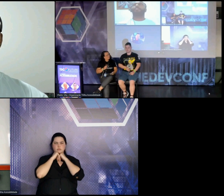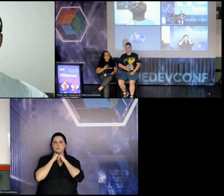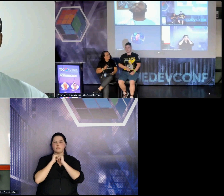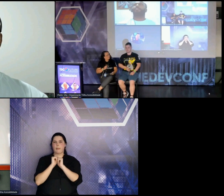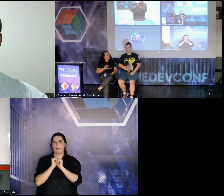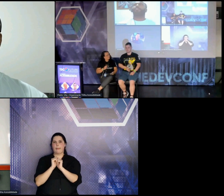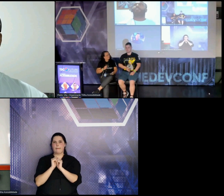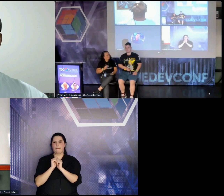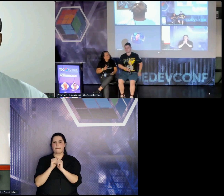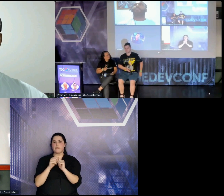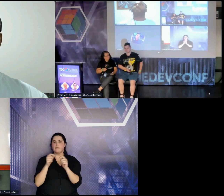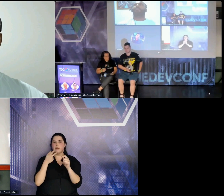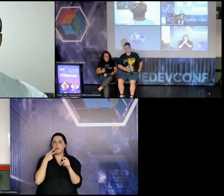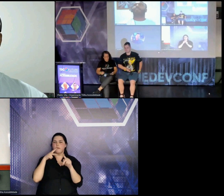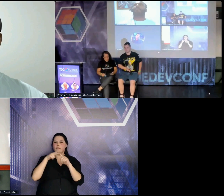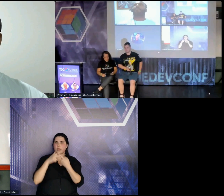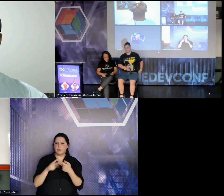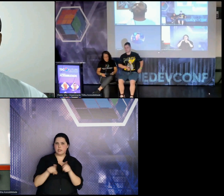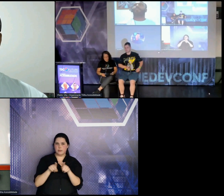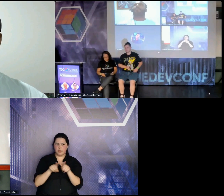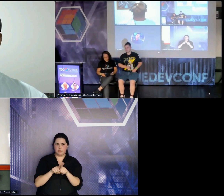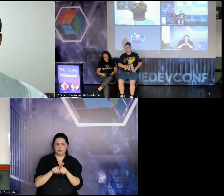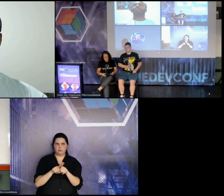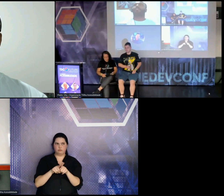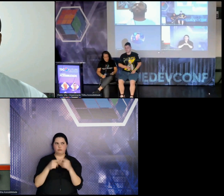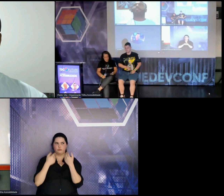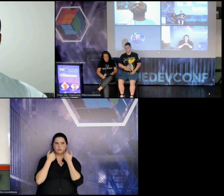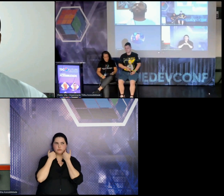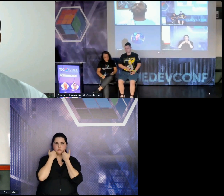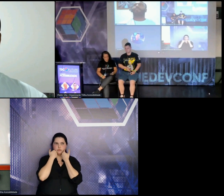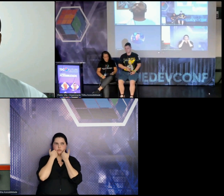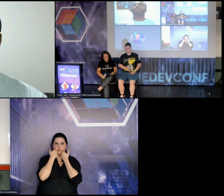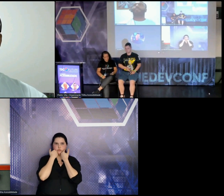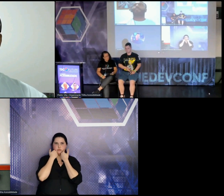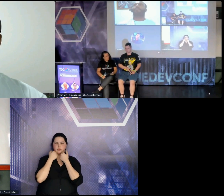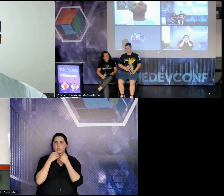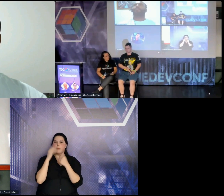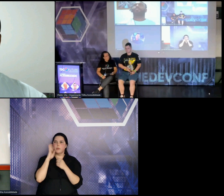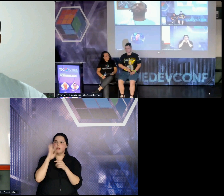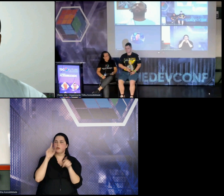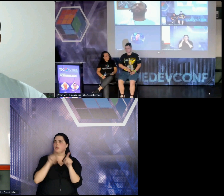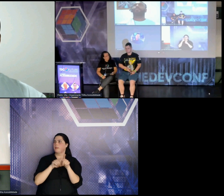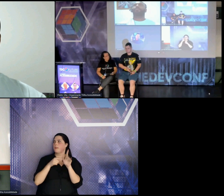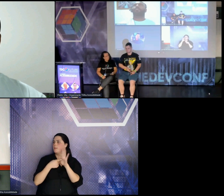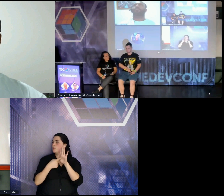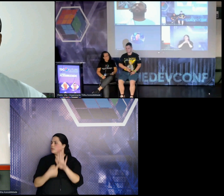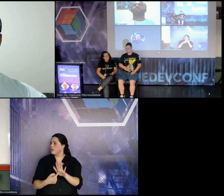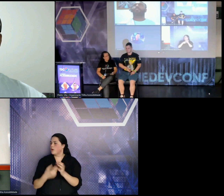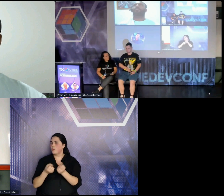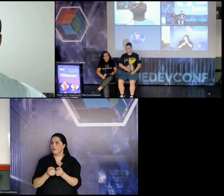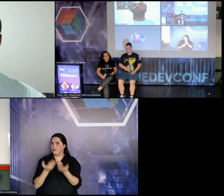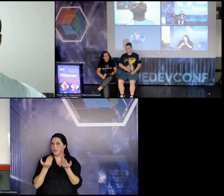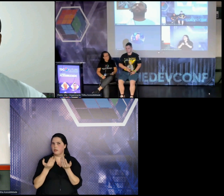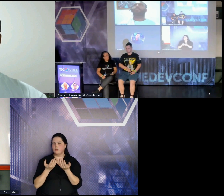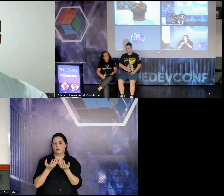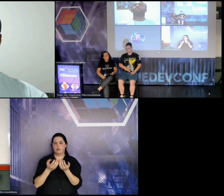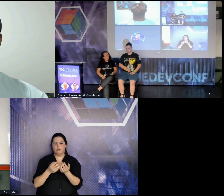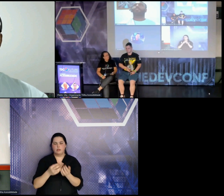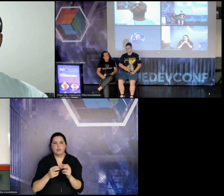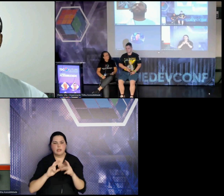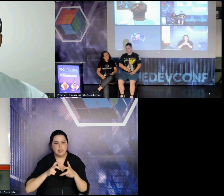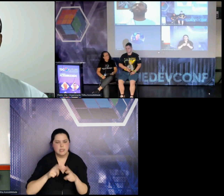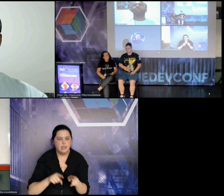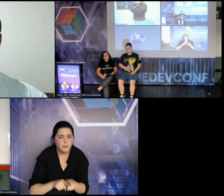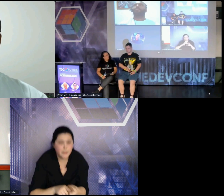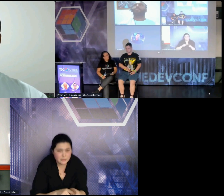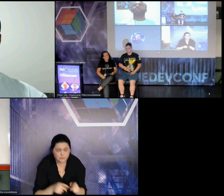das ferramentas, né? Era um ponto, assim, que é muito legal de trazer num evento aqui, igual o TDC, até quando a